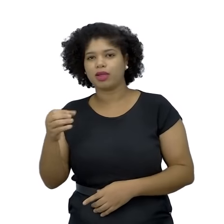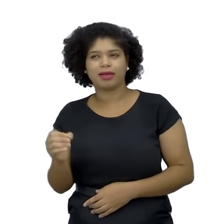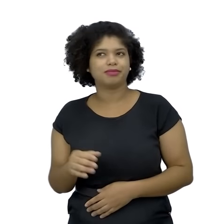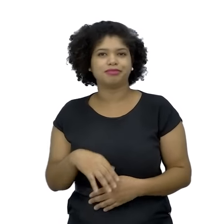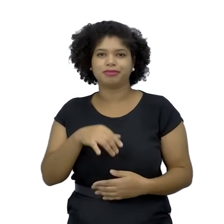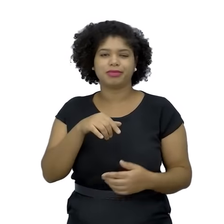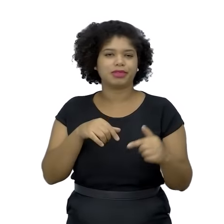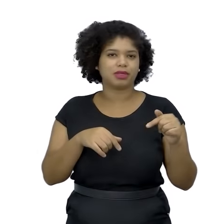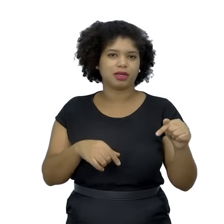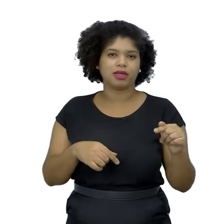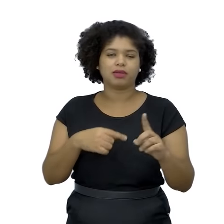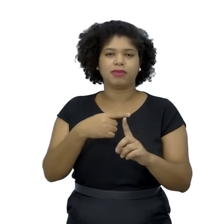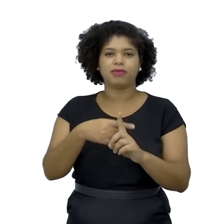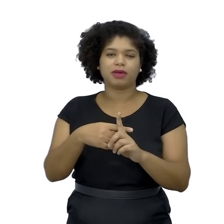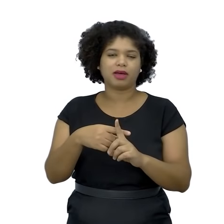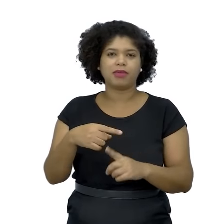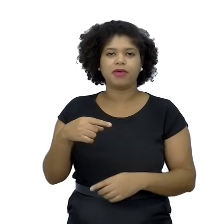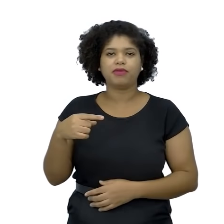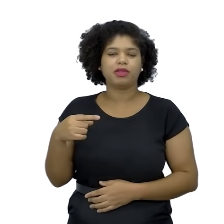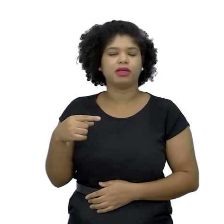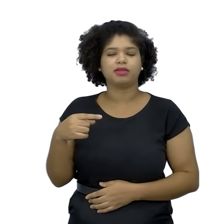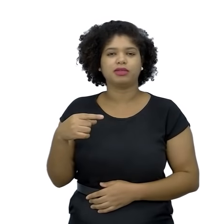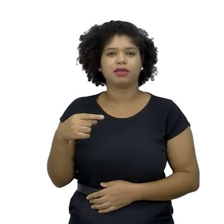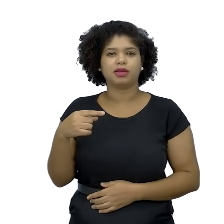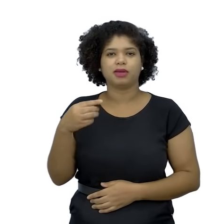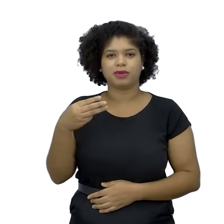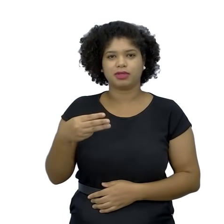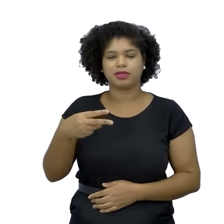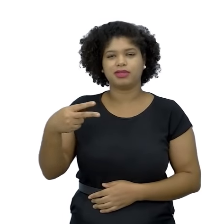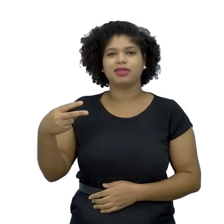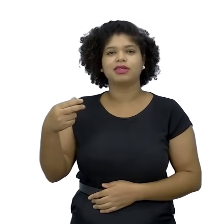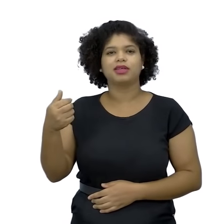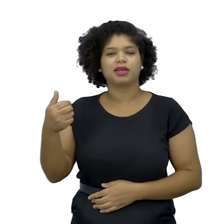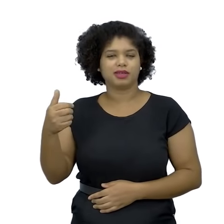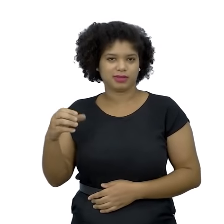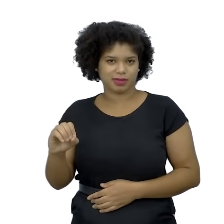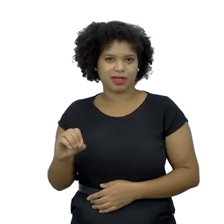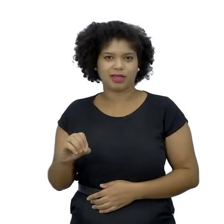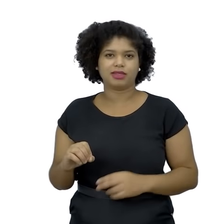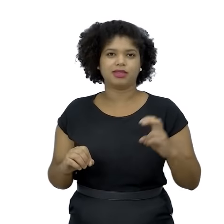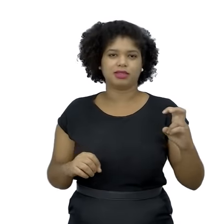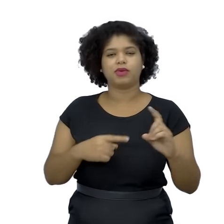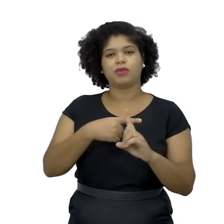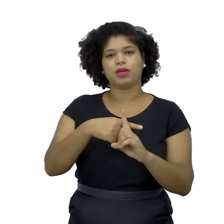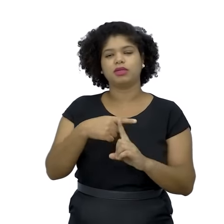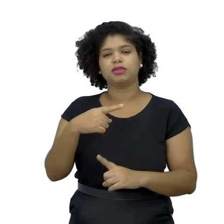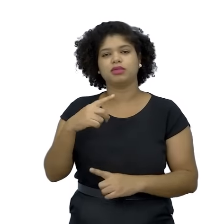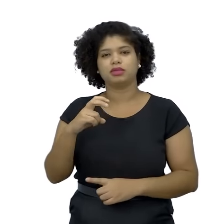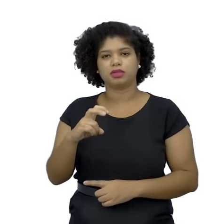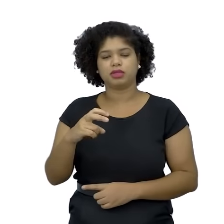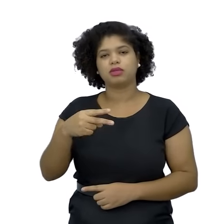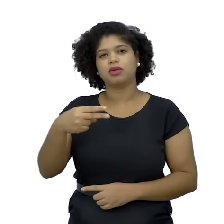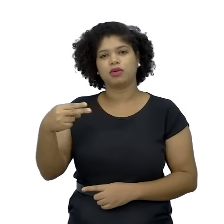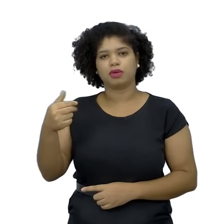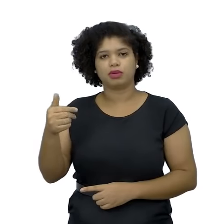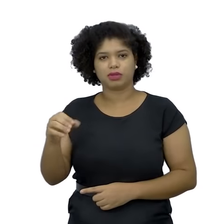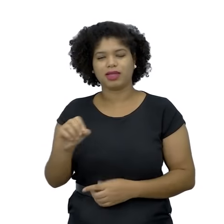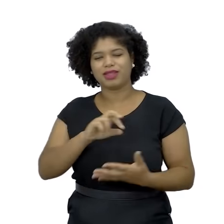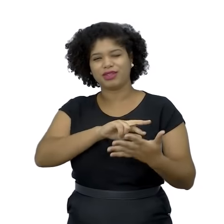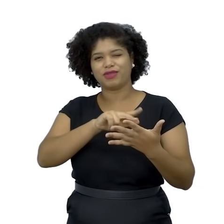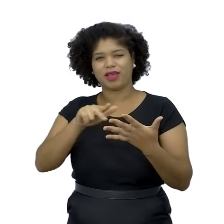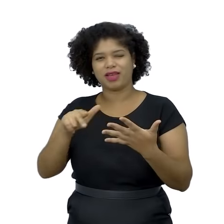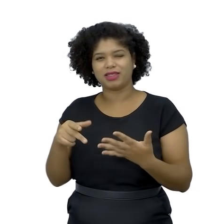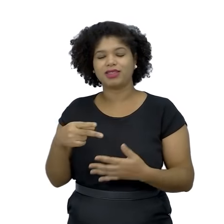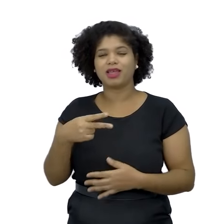mais 4, 5 mais 5, que vai chegar no valor 10, e assim por diante. Ou seja, quando